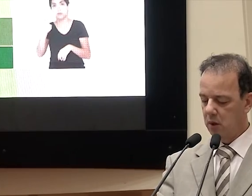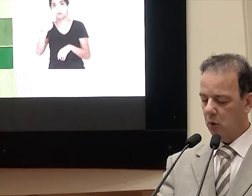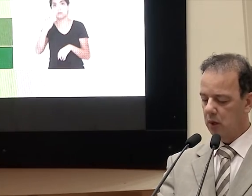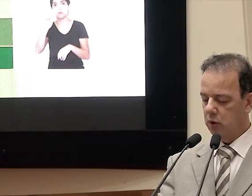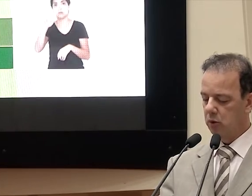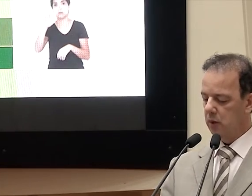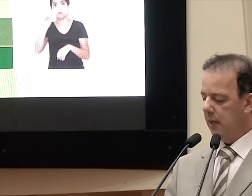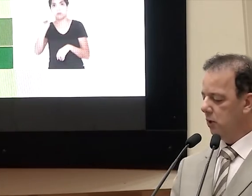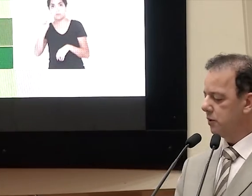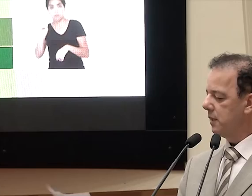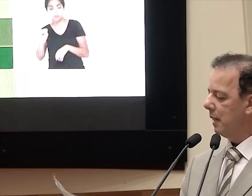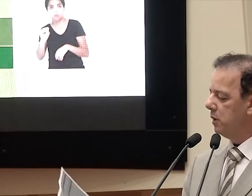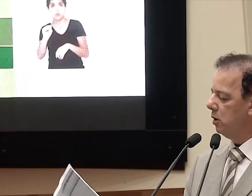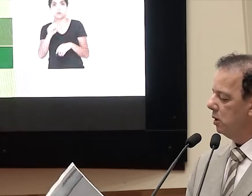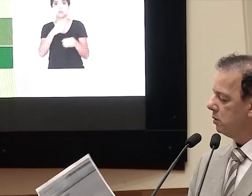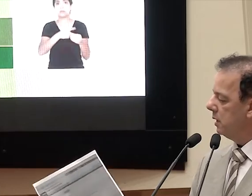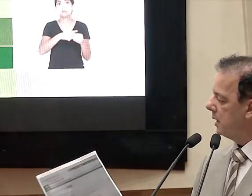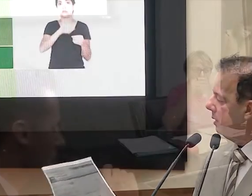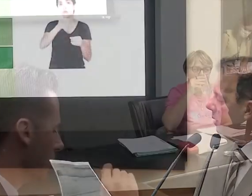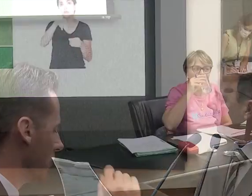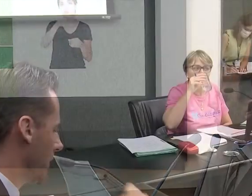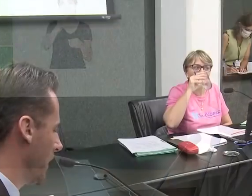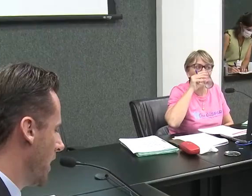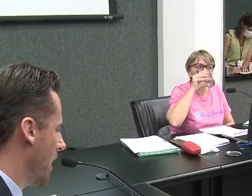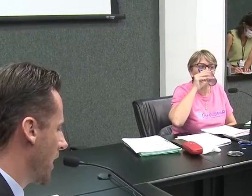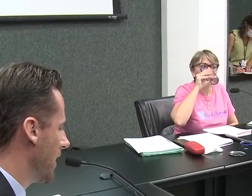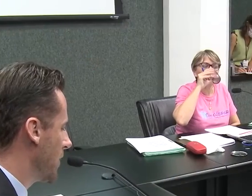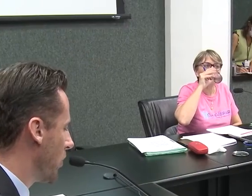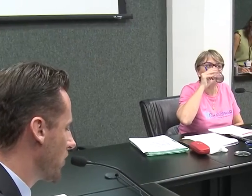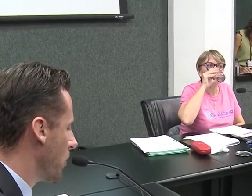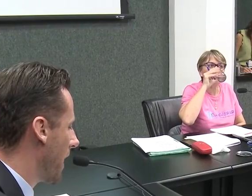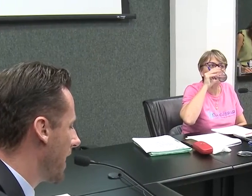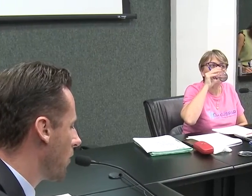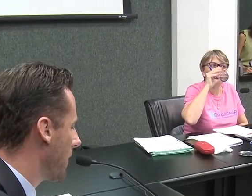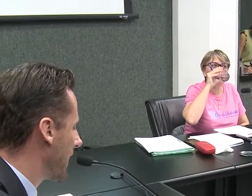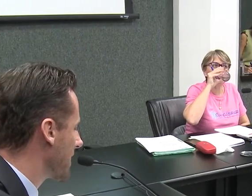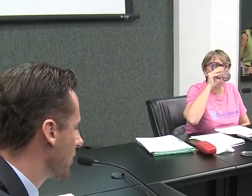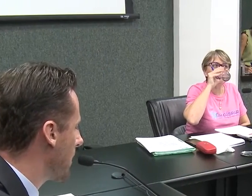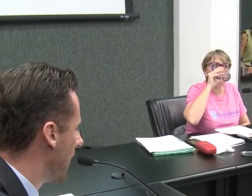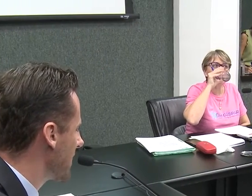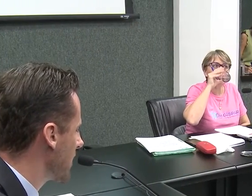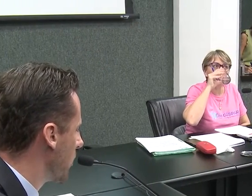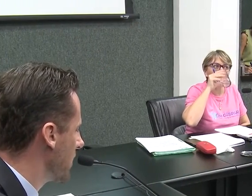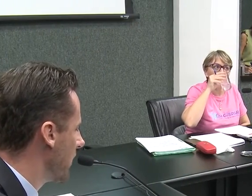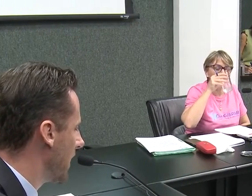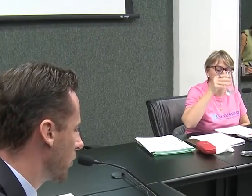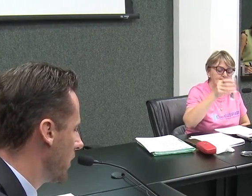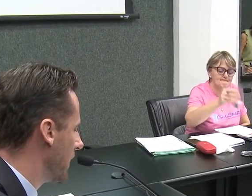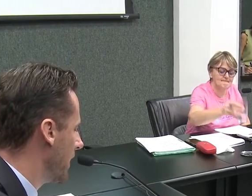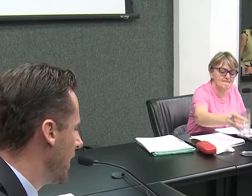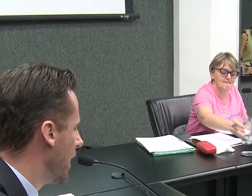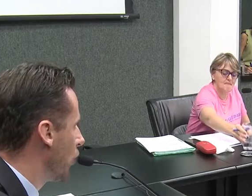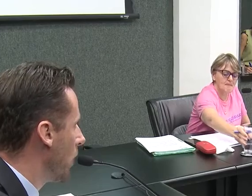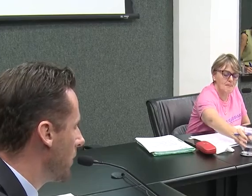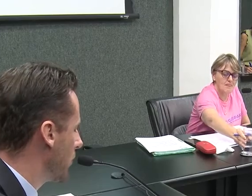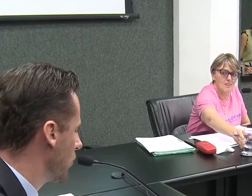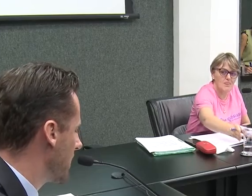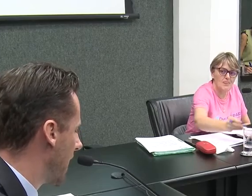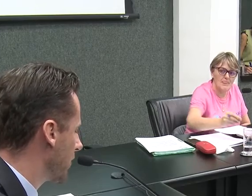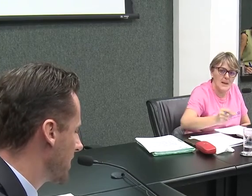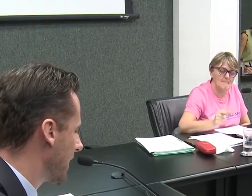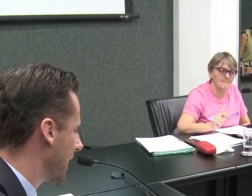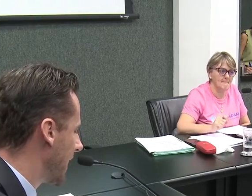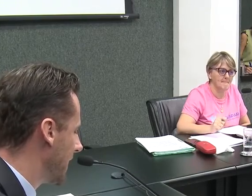atuam em estabelecimentos de recreação infantil a matéria passou com emenda para adequação dos conteúdos de